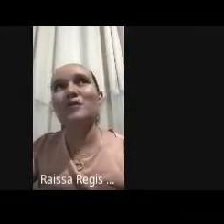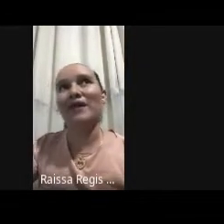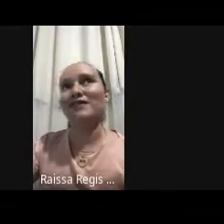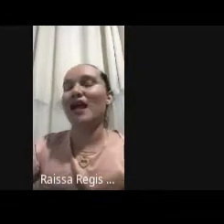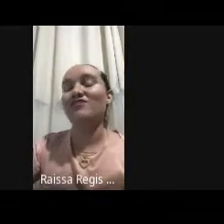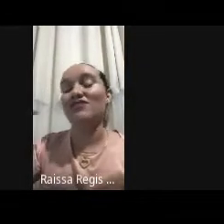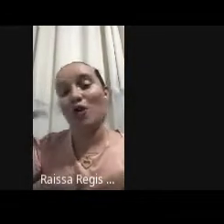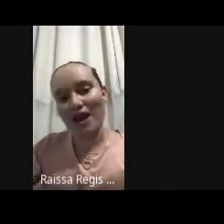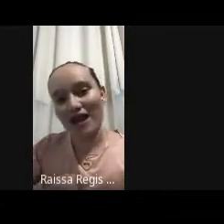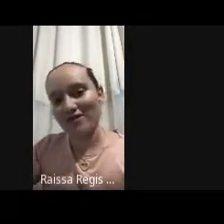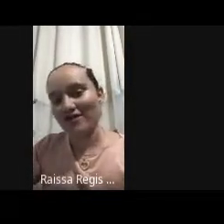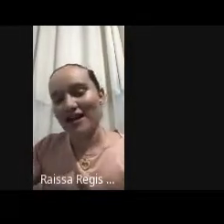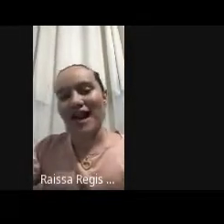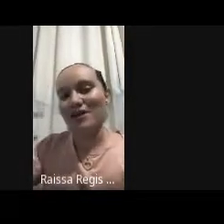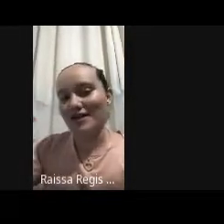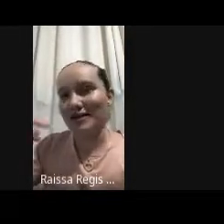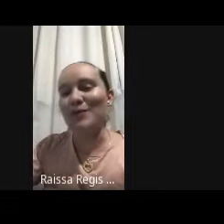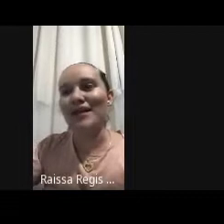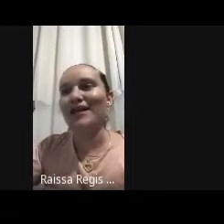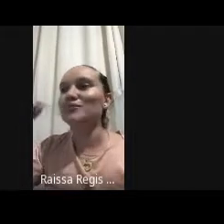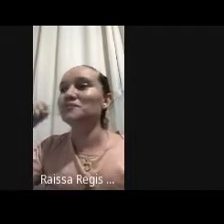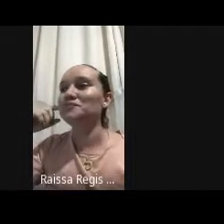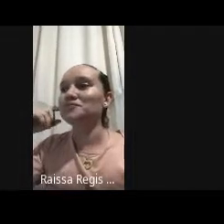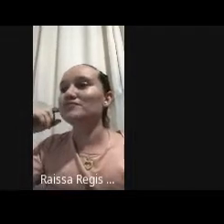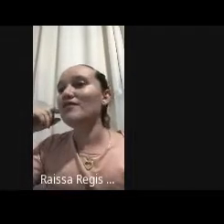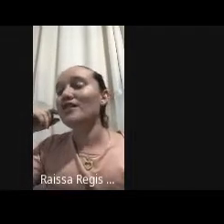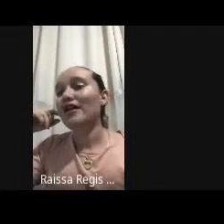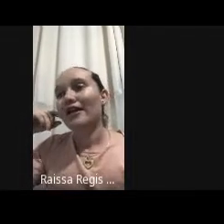refletir, pensar e ver qual palavra cabe ali naquele momento.